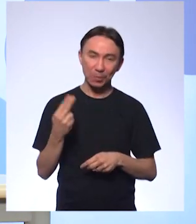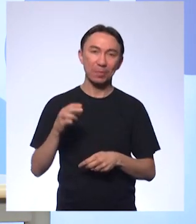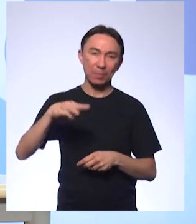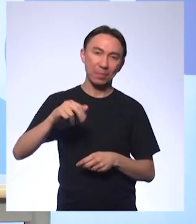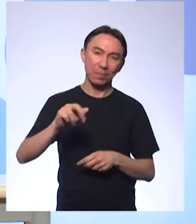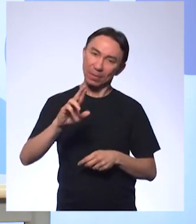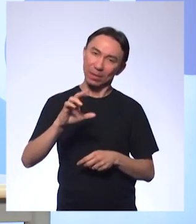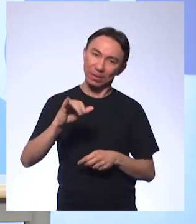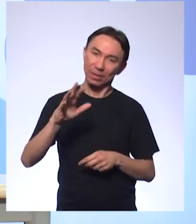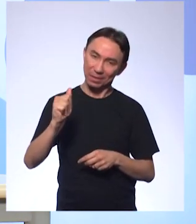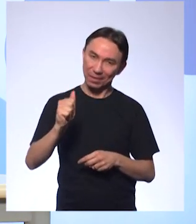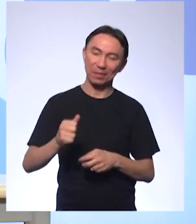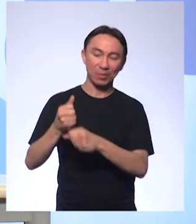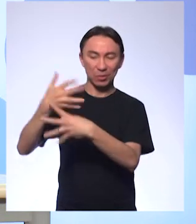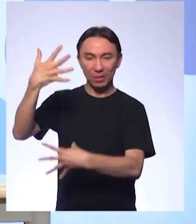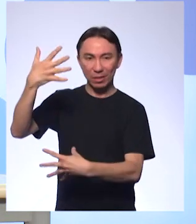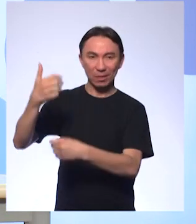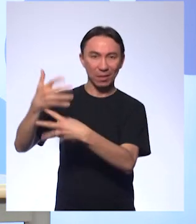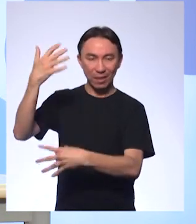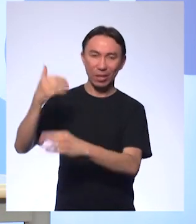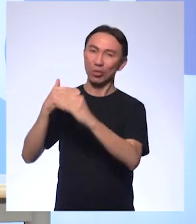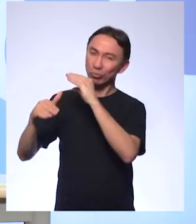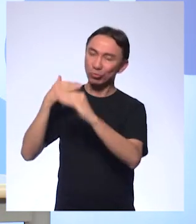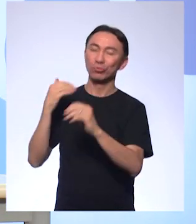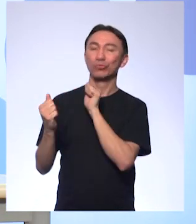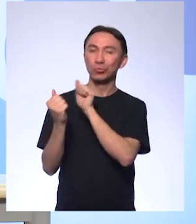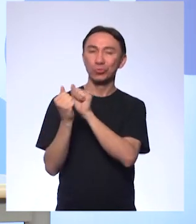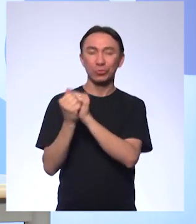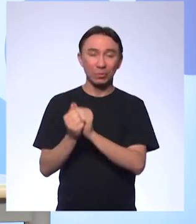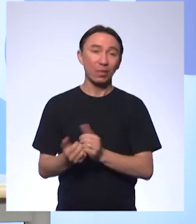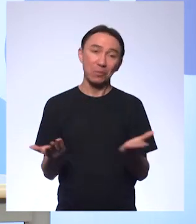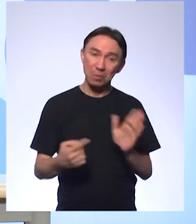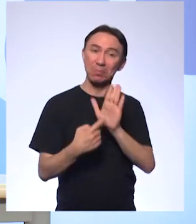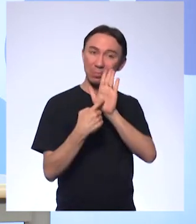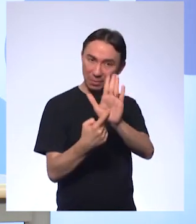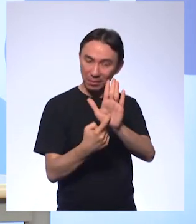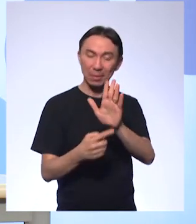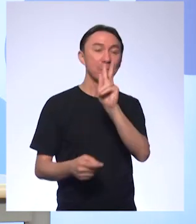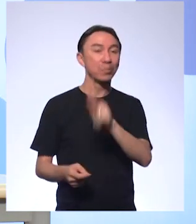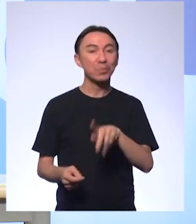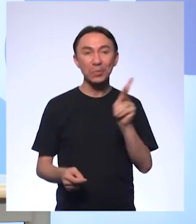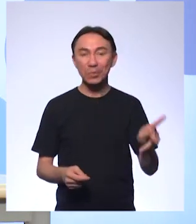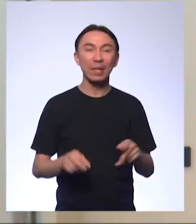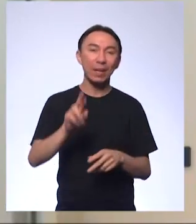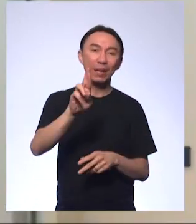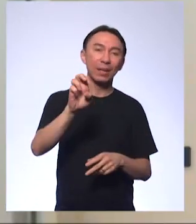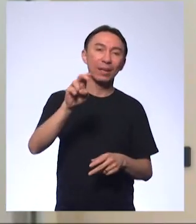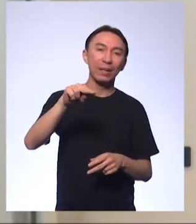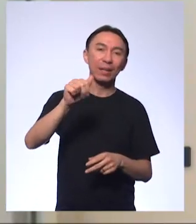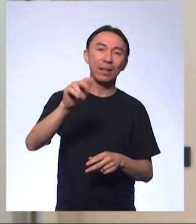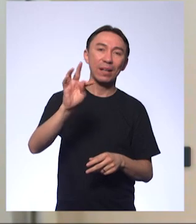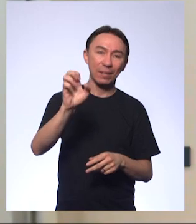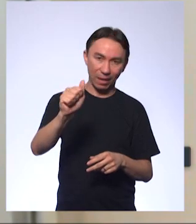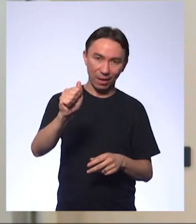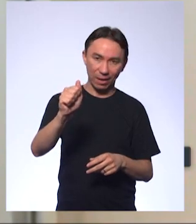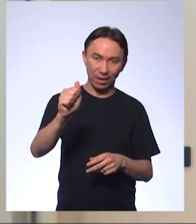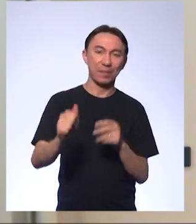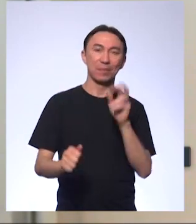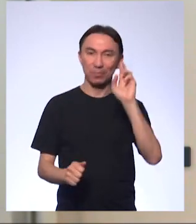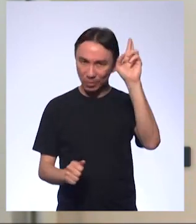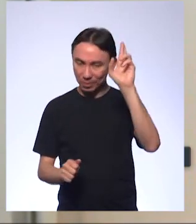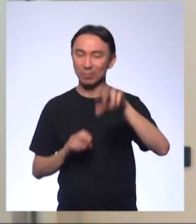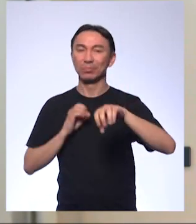chat e apresento a vocês a professora Renata, que irá ministrar esta aula. Boa noite, professora. Boa noite, Márcia.